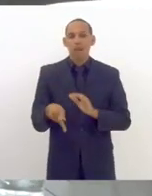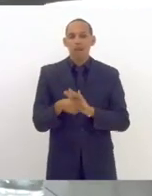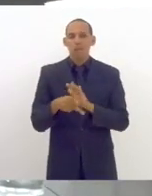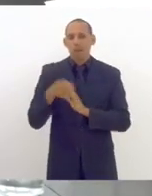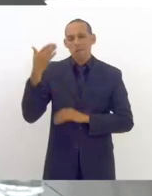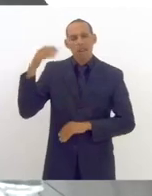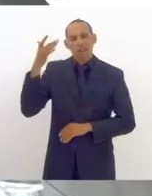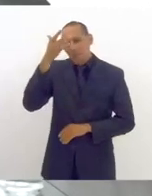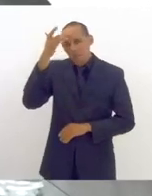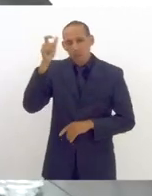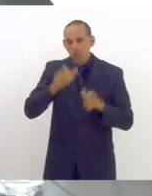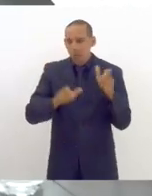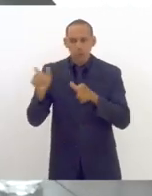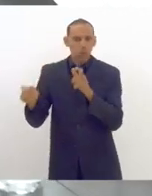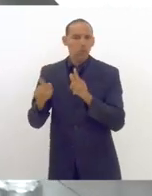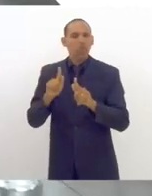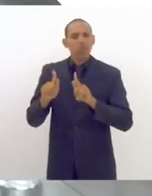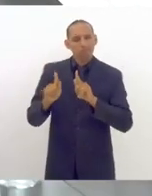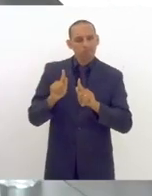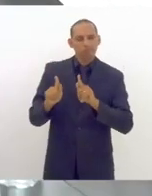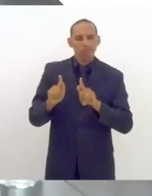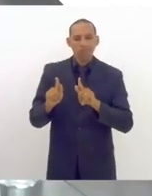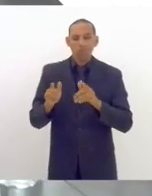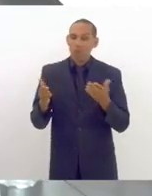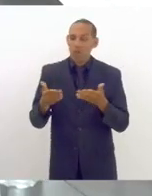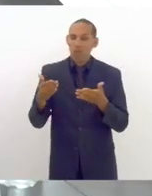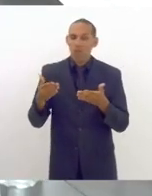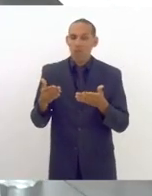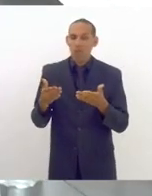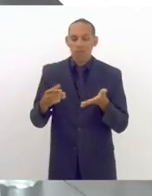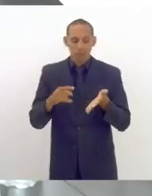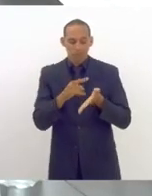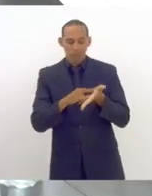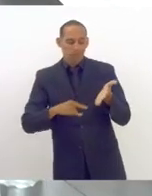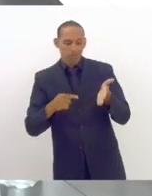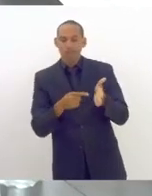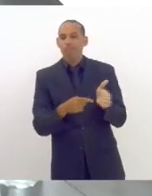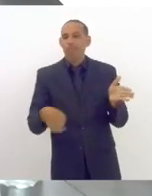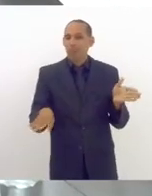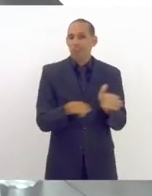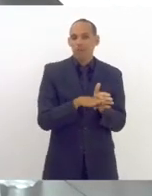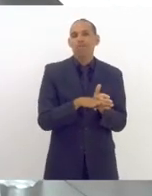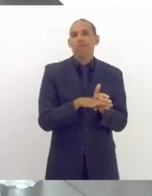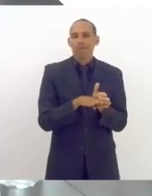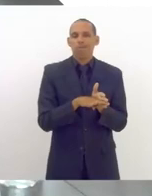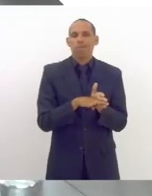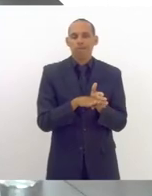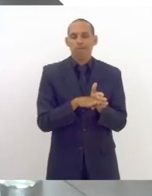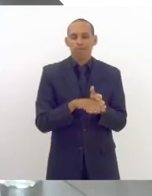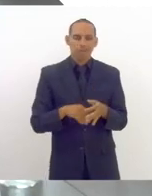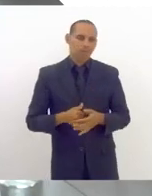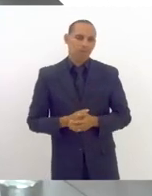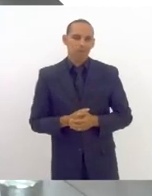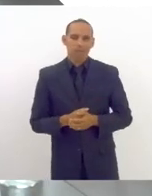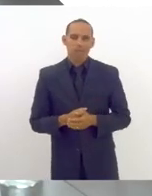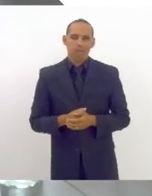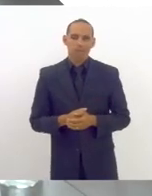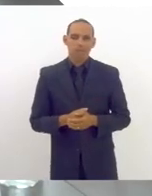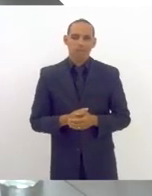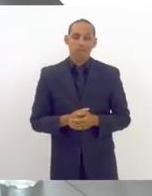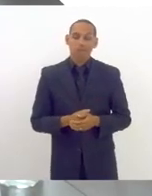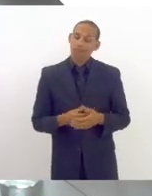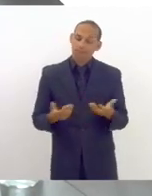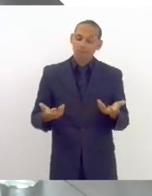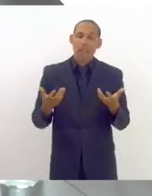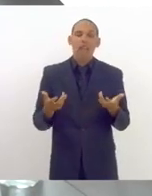na época enfim e hoje essa conta chegou como tudo na vida Uma hora conta chega e eu queria